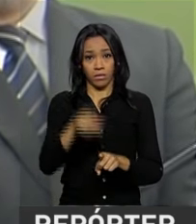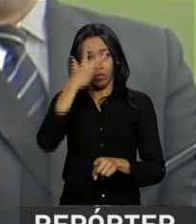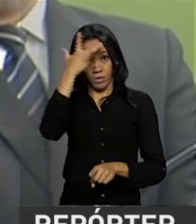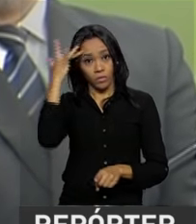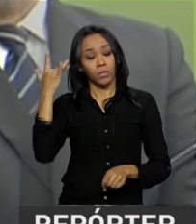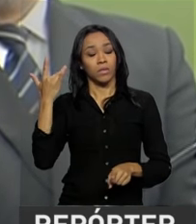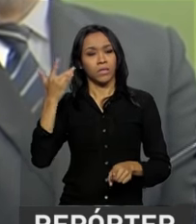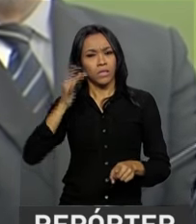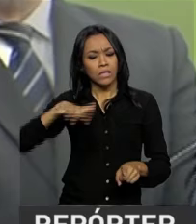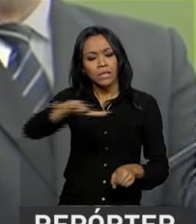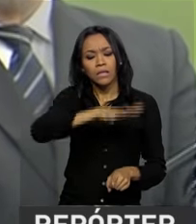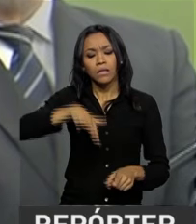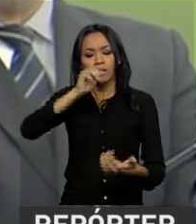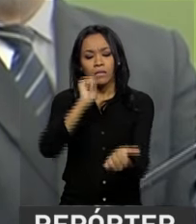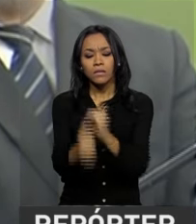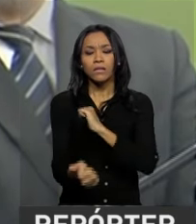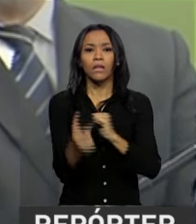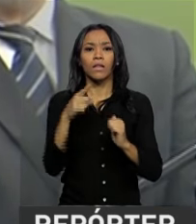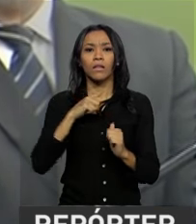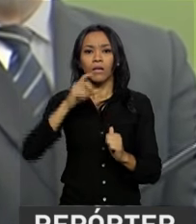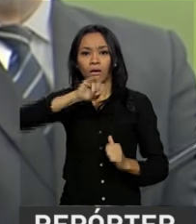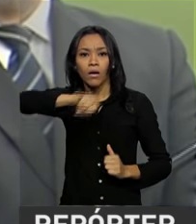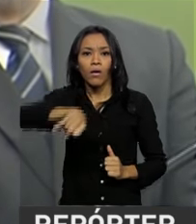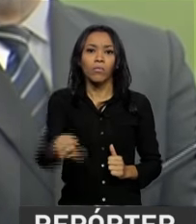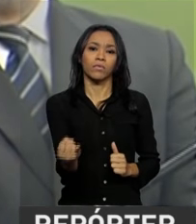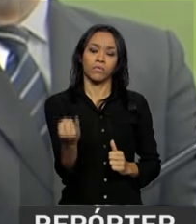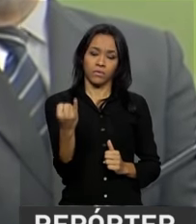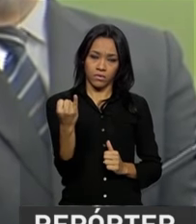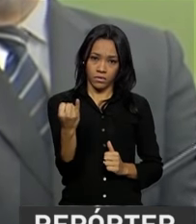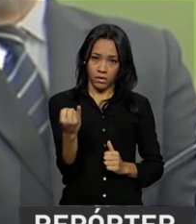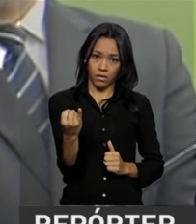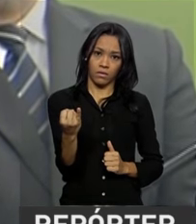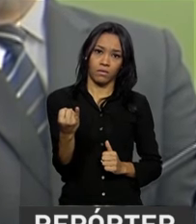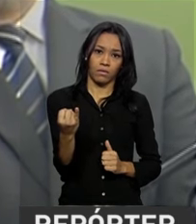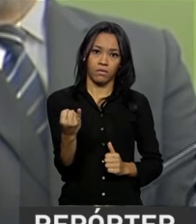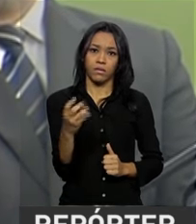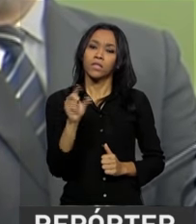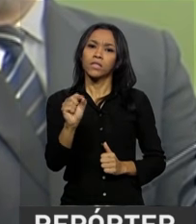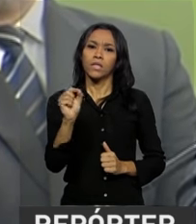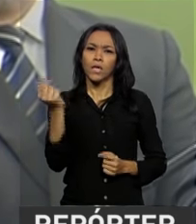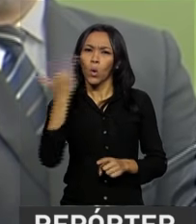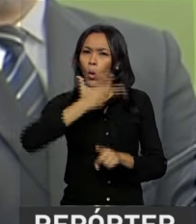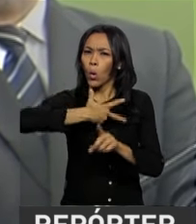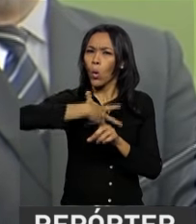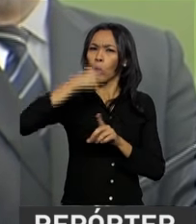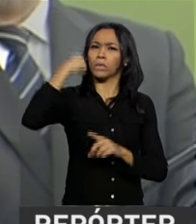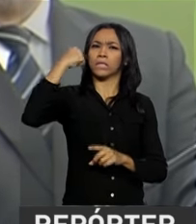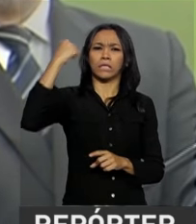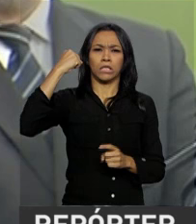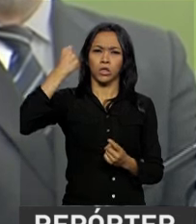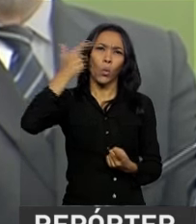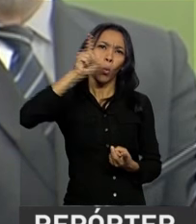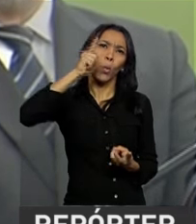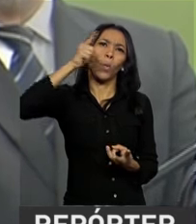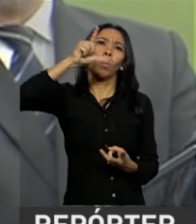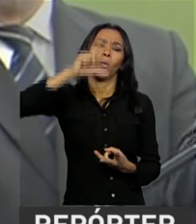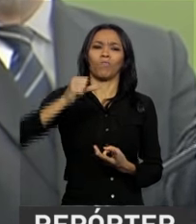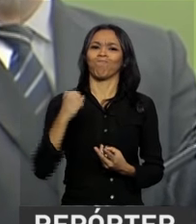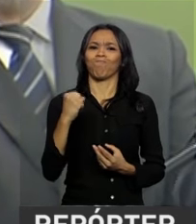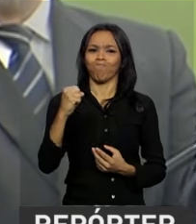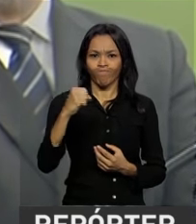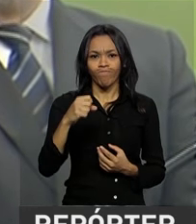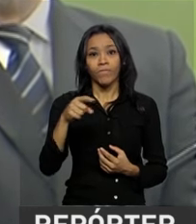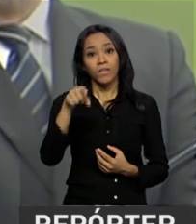do nosso esporte terem a oportunidade de grandes conquistas, a oportunidade